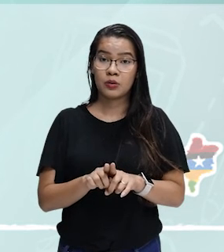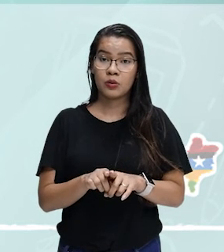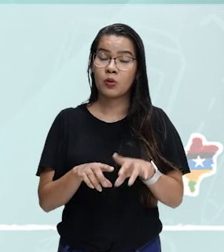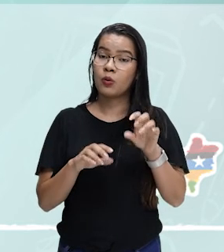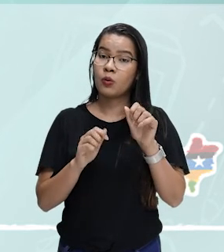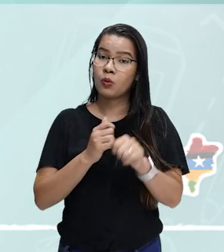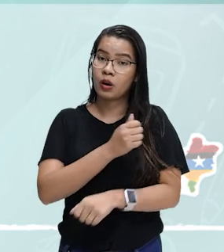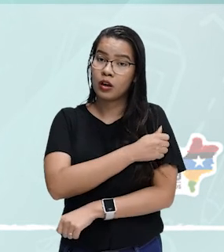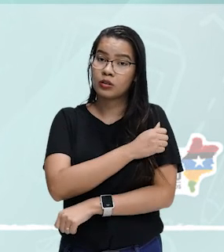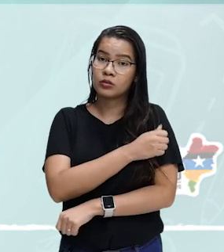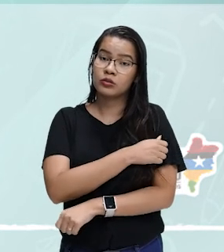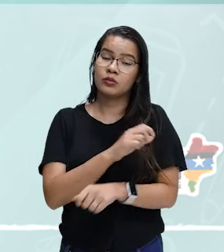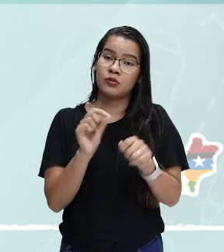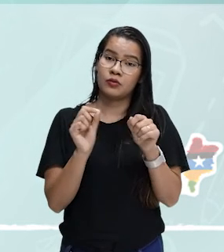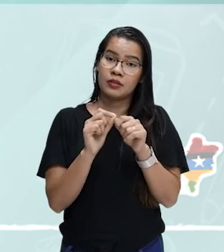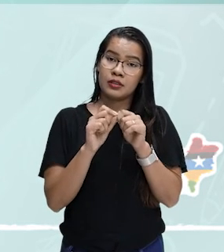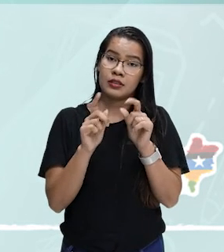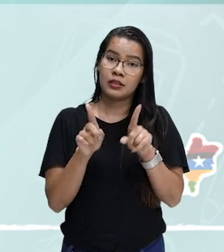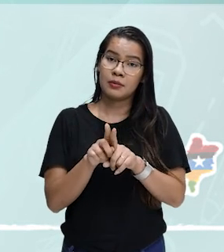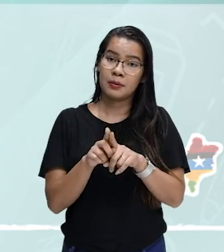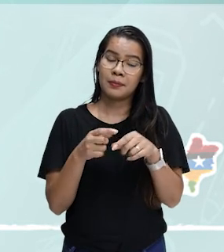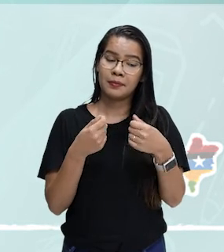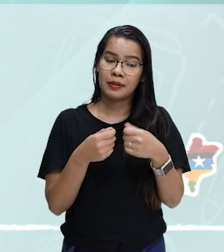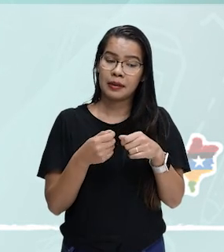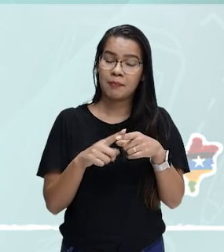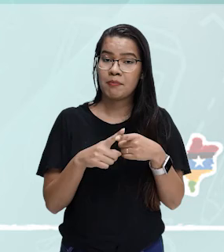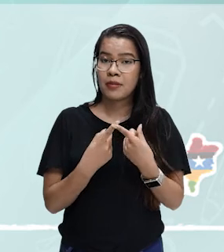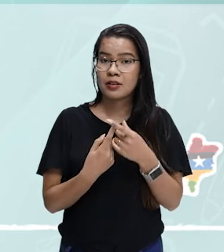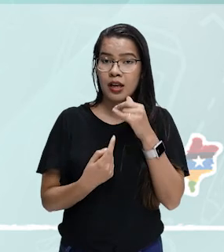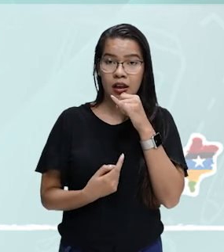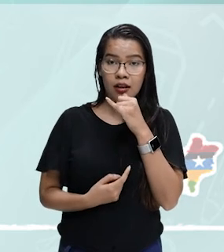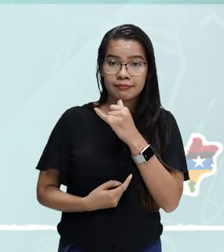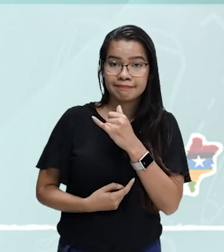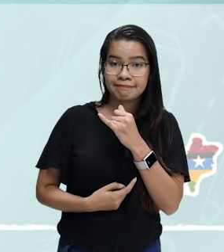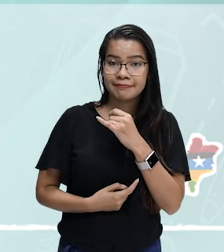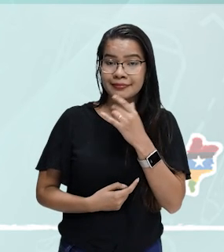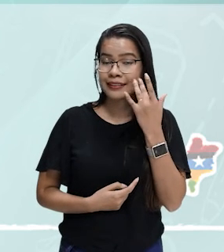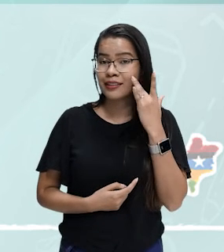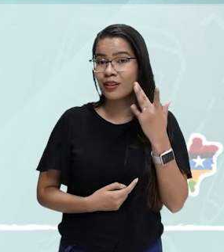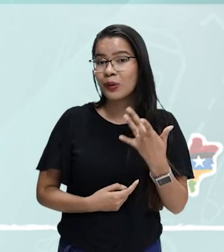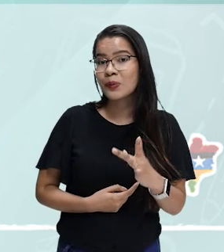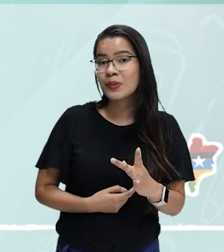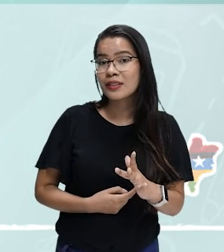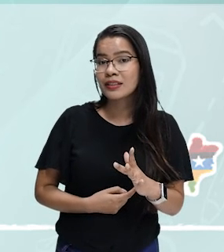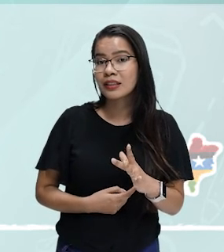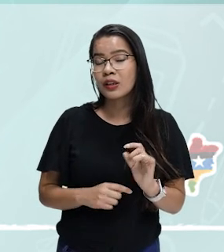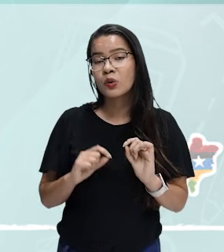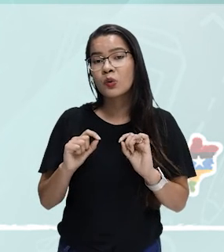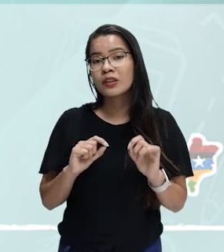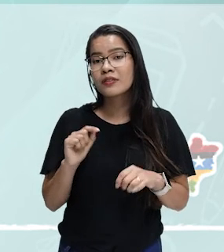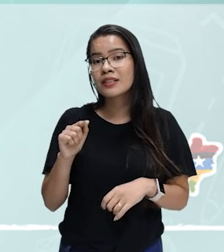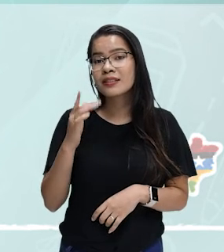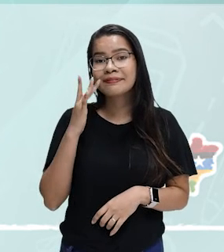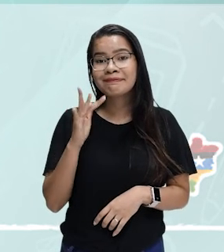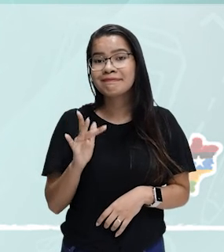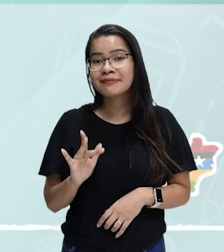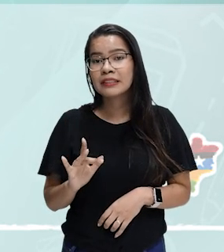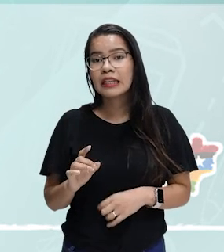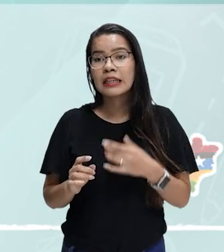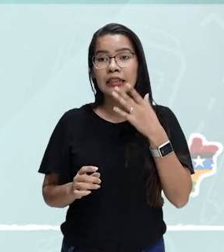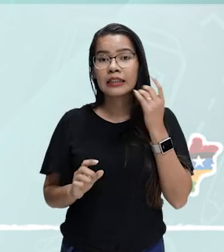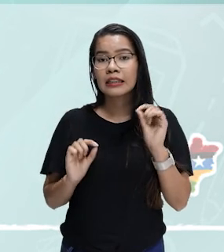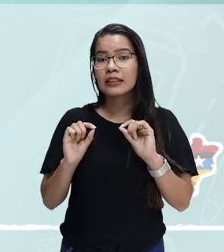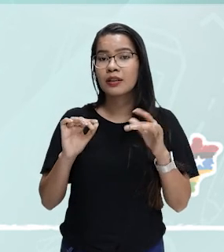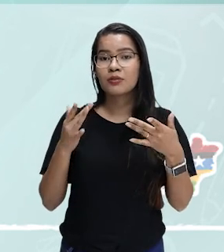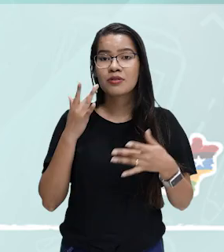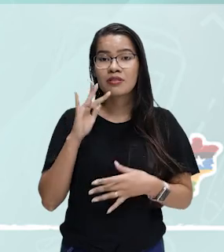aluno fez-se, precisa-se. Agora eu digo, não sei. O que eu não sei? O que você não sabe? Quem não